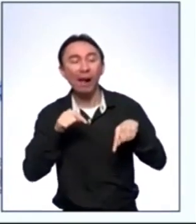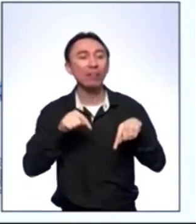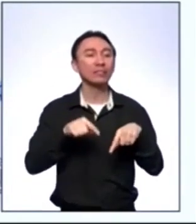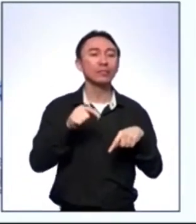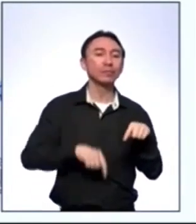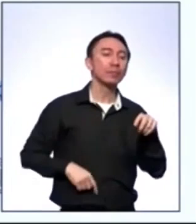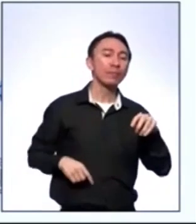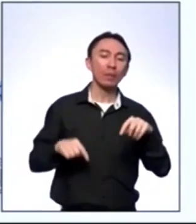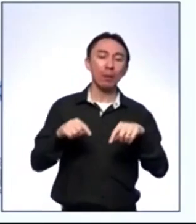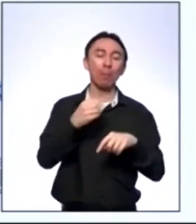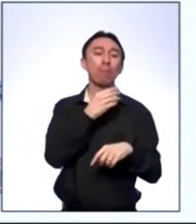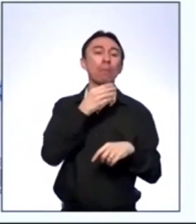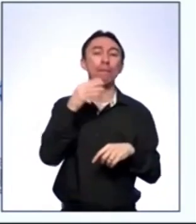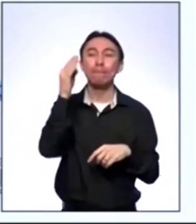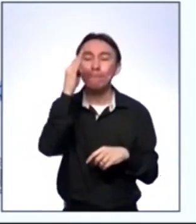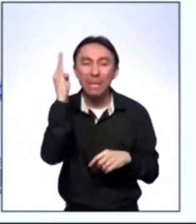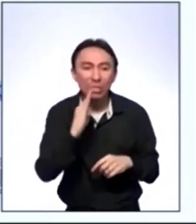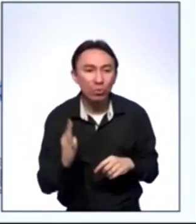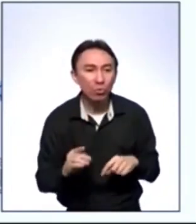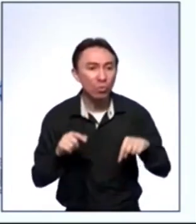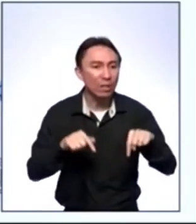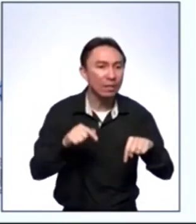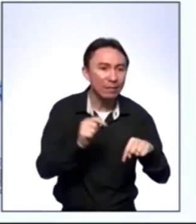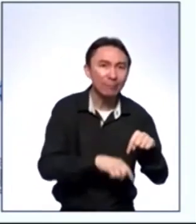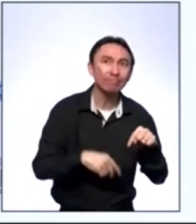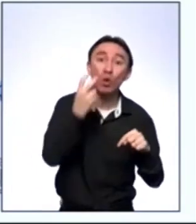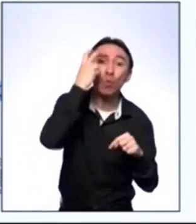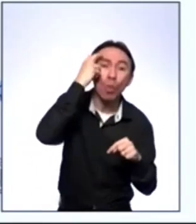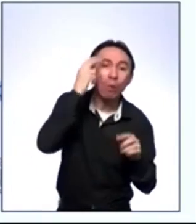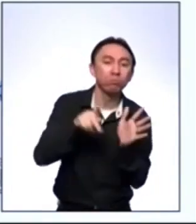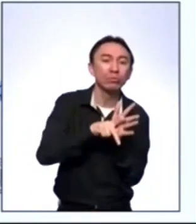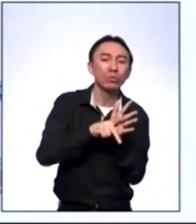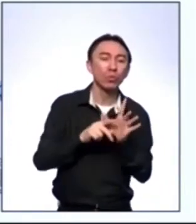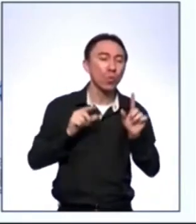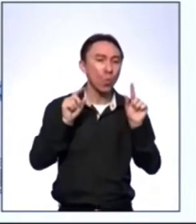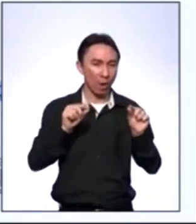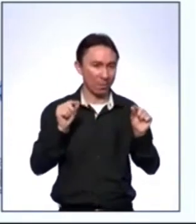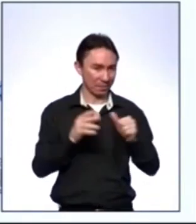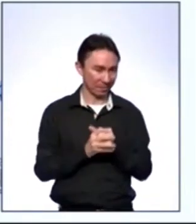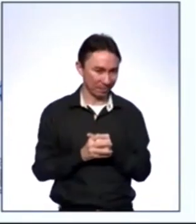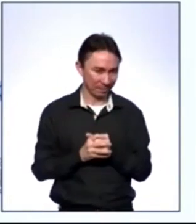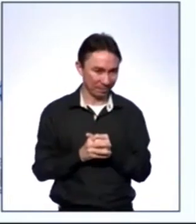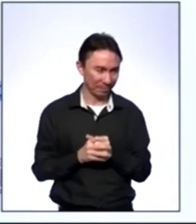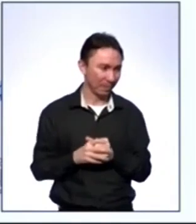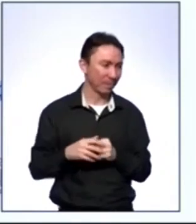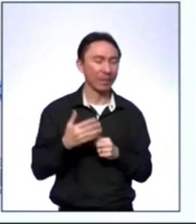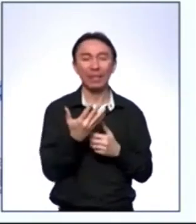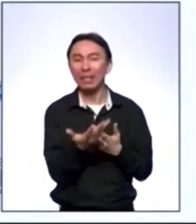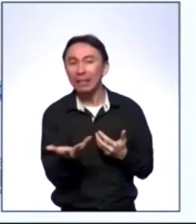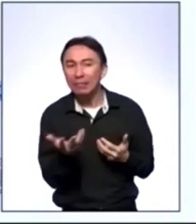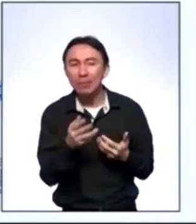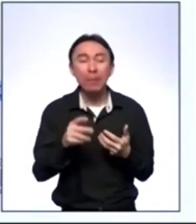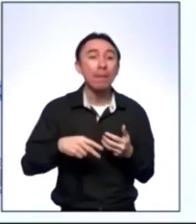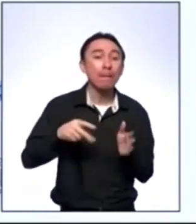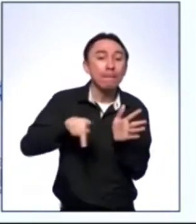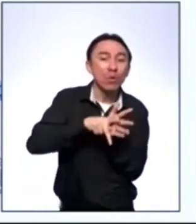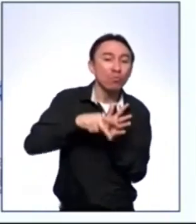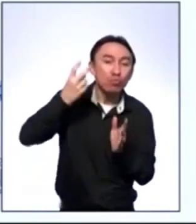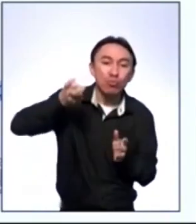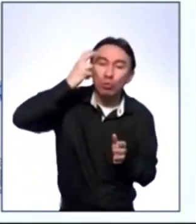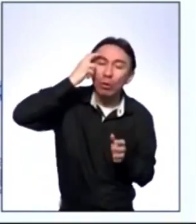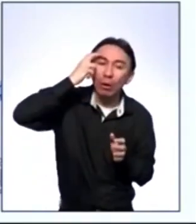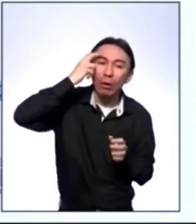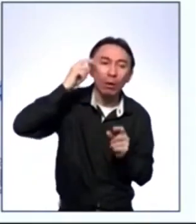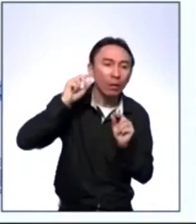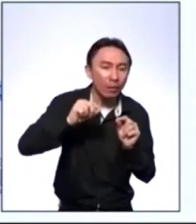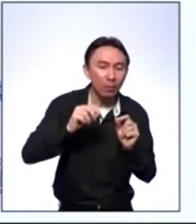um patrimônio cultural brasileiro? Está aqui. Constituem patrimônio cultural brasileiro